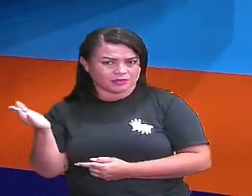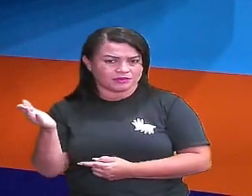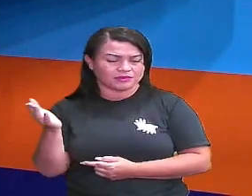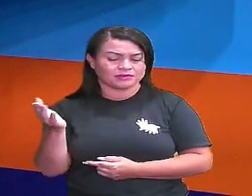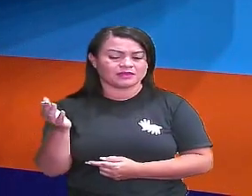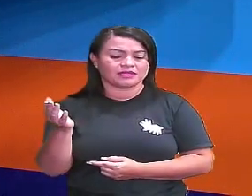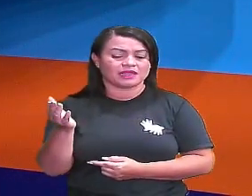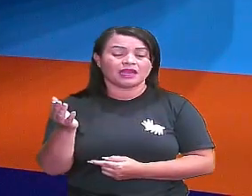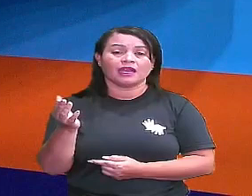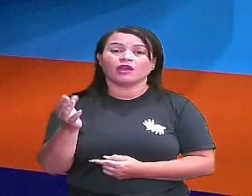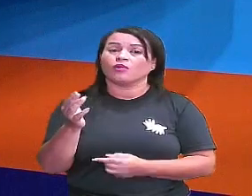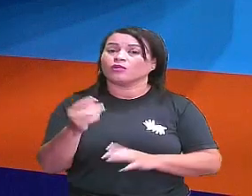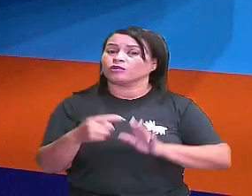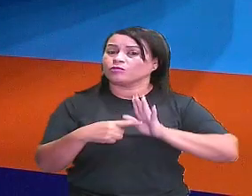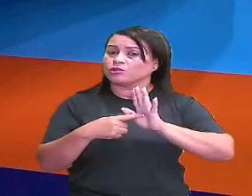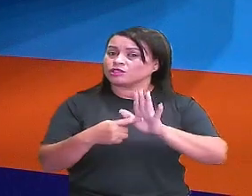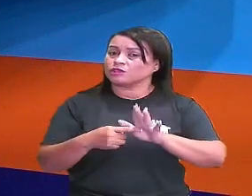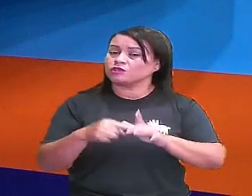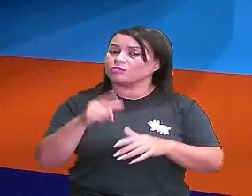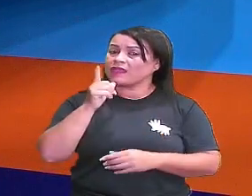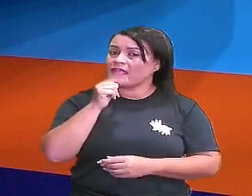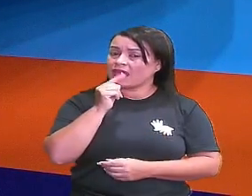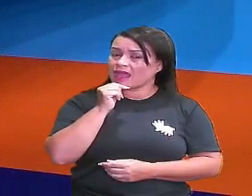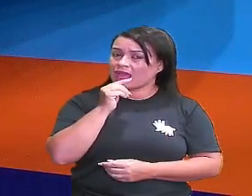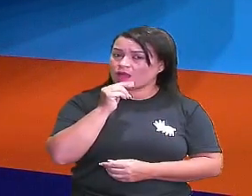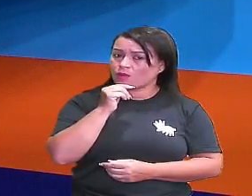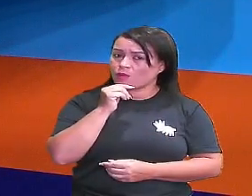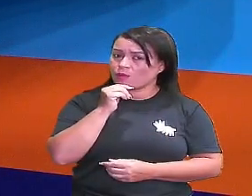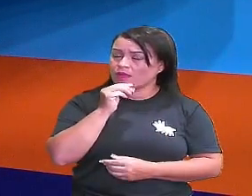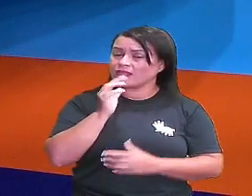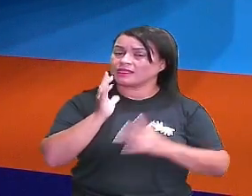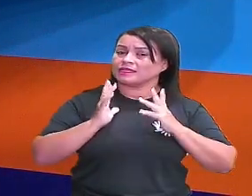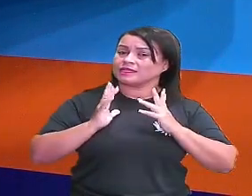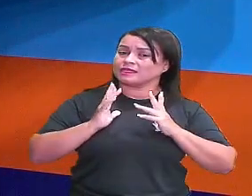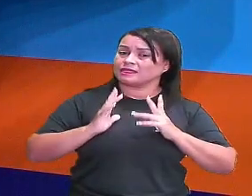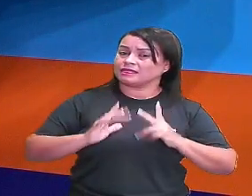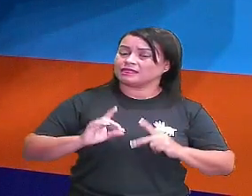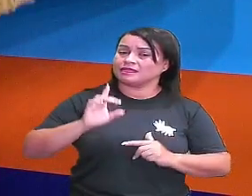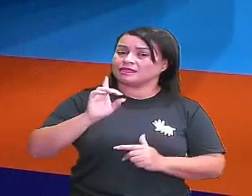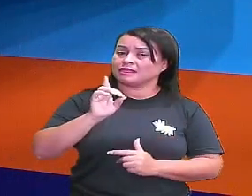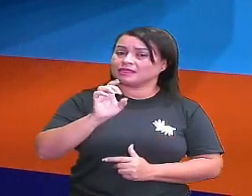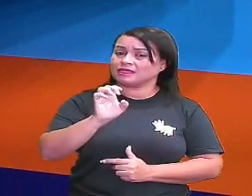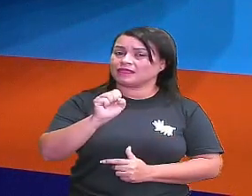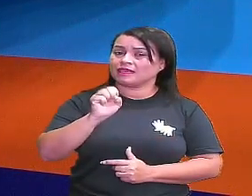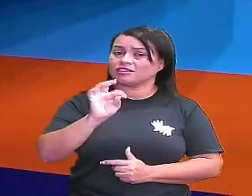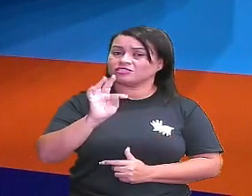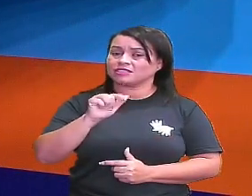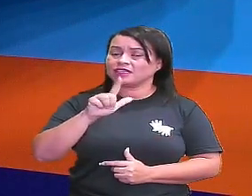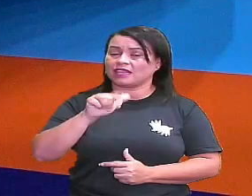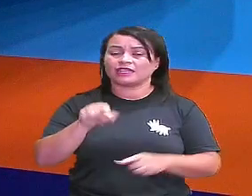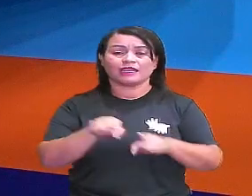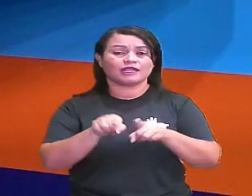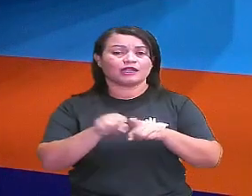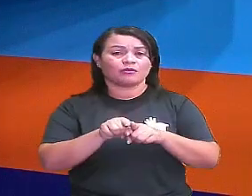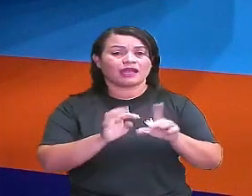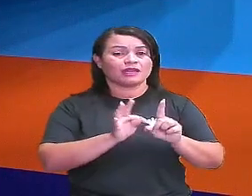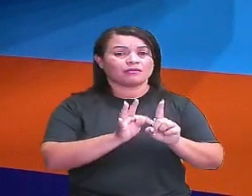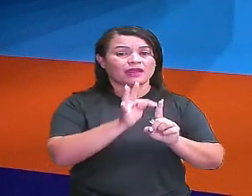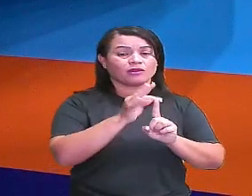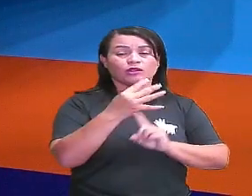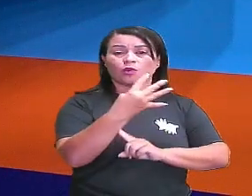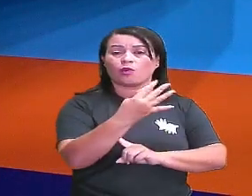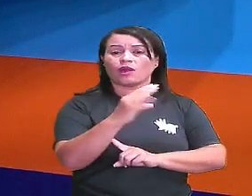condição da água destilada pura. Ok? E a temperatura de 4 graus